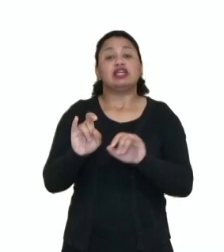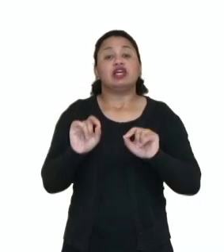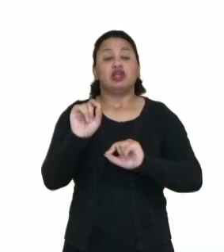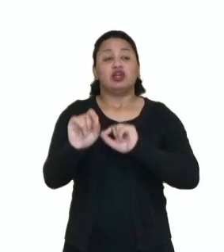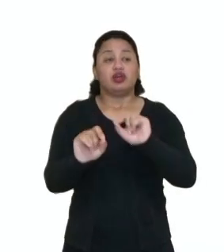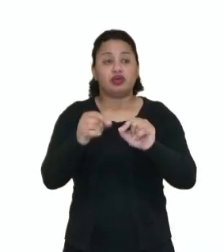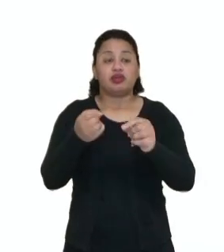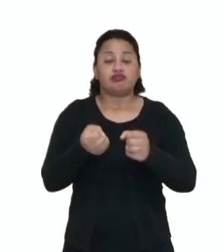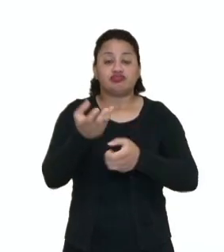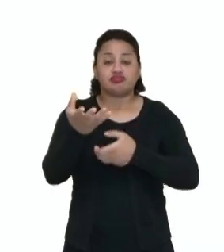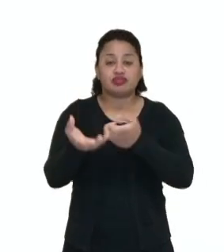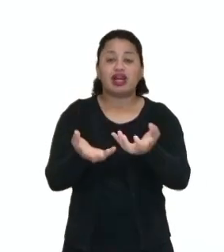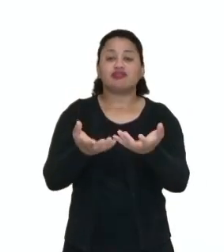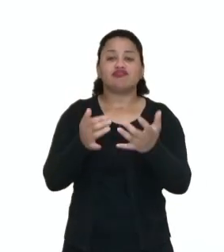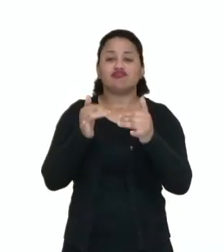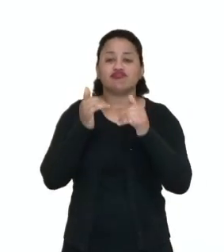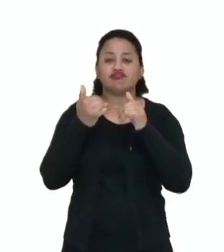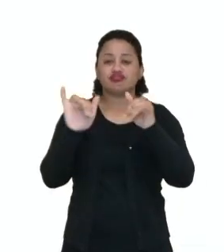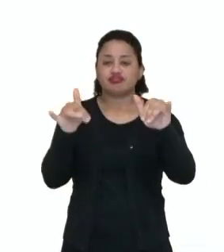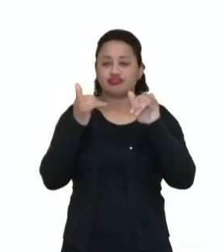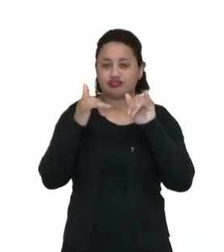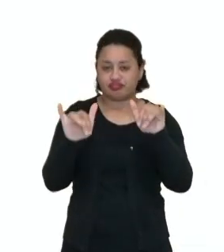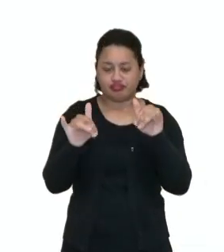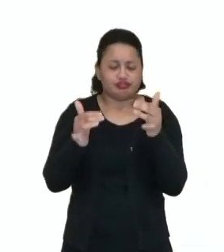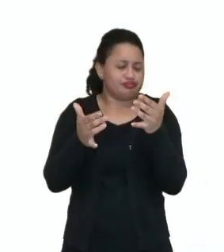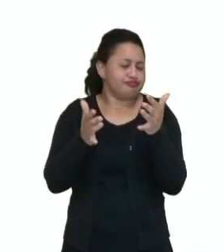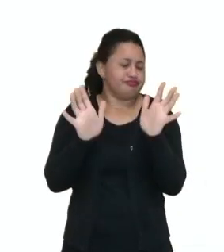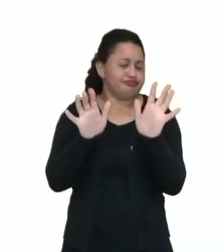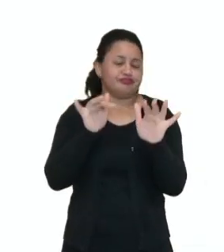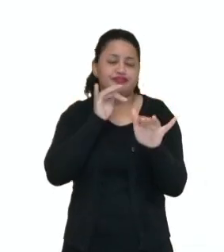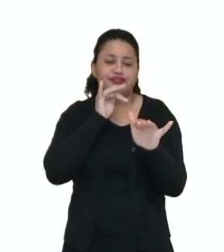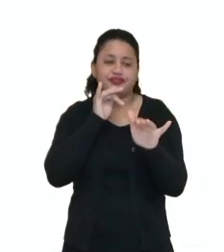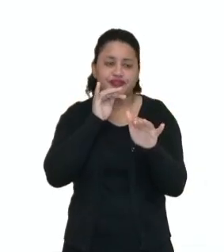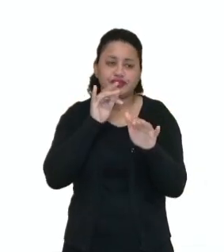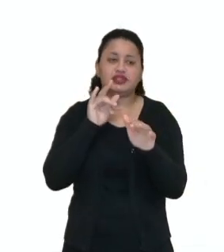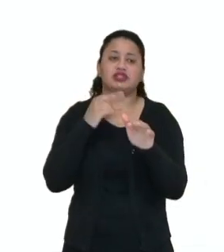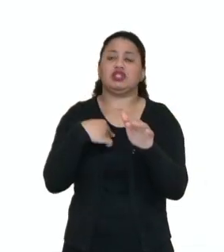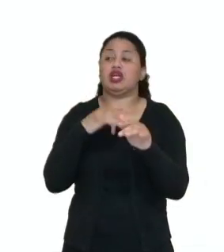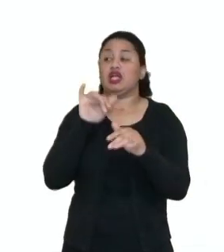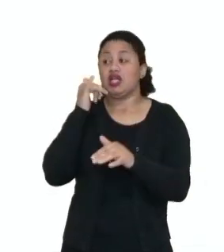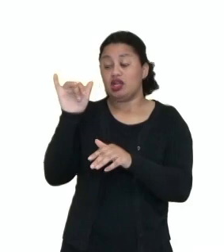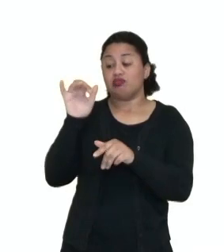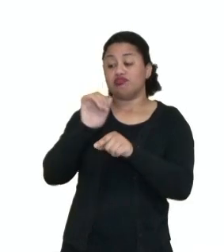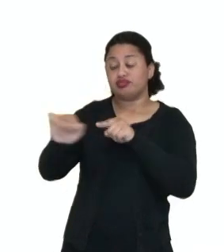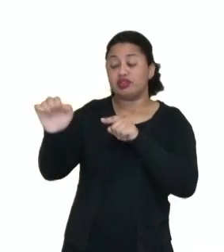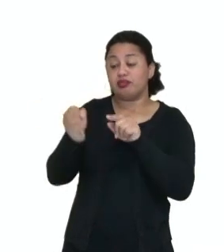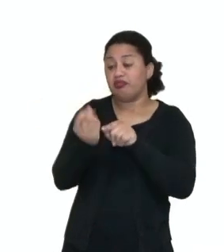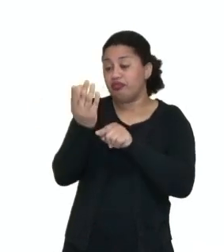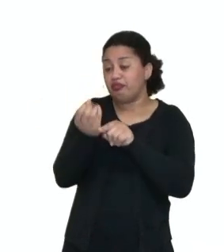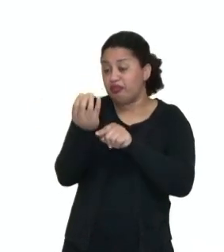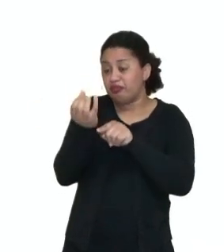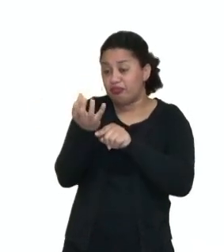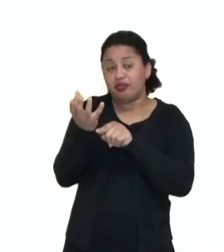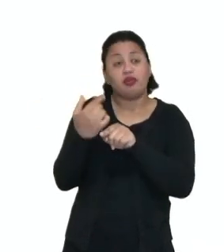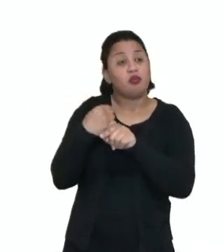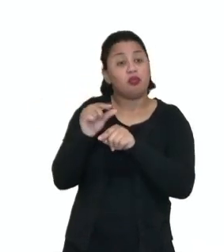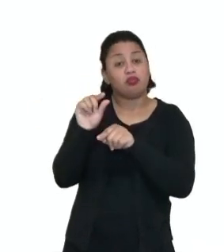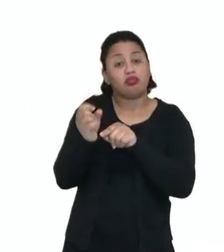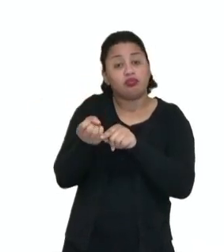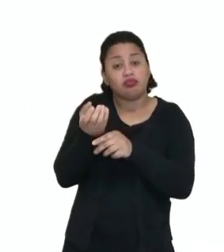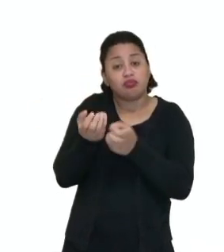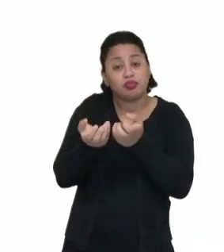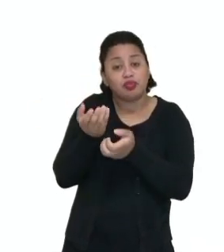vai fornecer energia, certo? Por exemplo, de uma faísca elétrica ou uma pequena chama, né? Então, nós temos aqui,